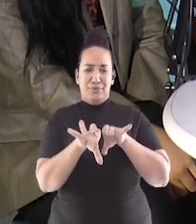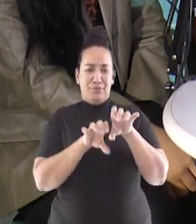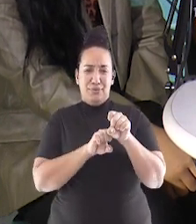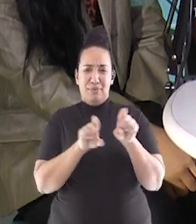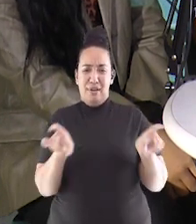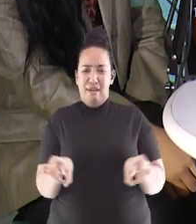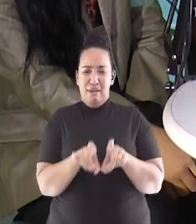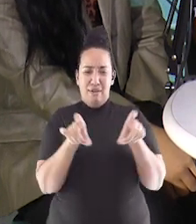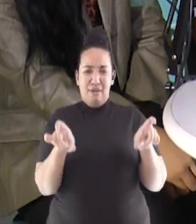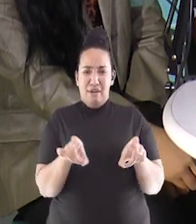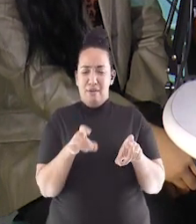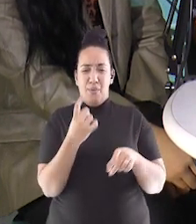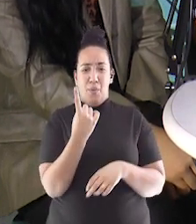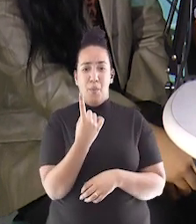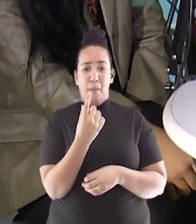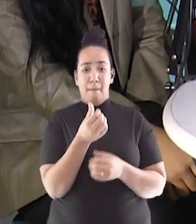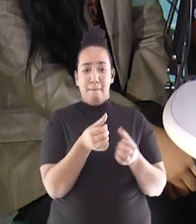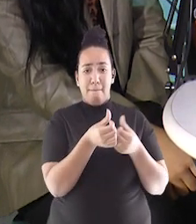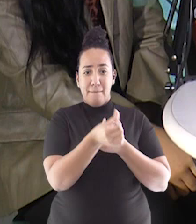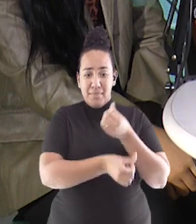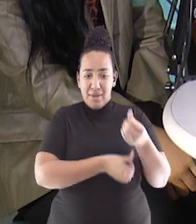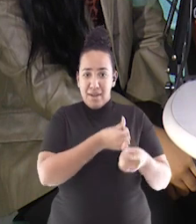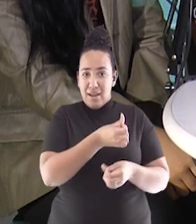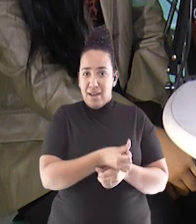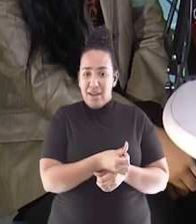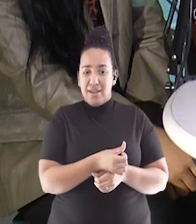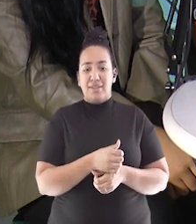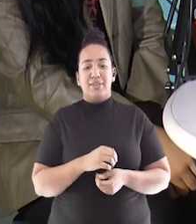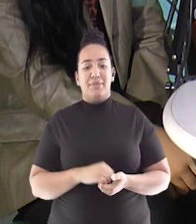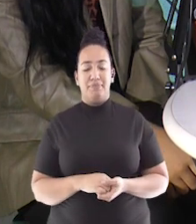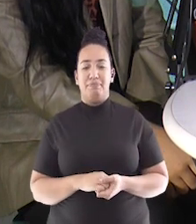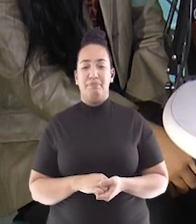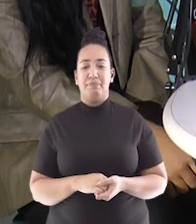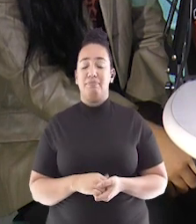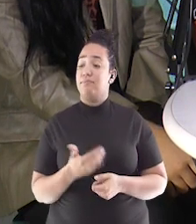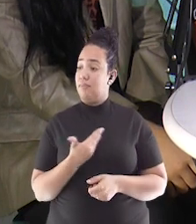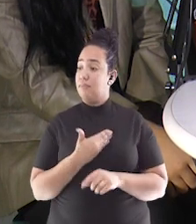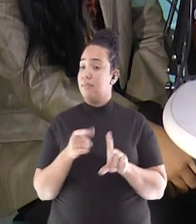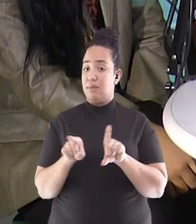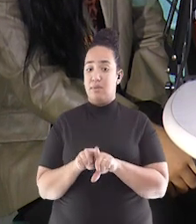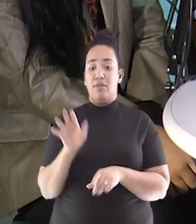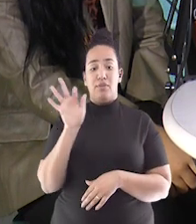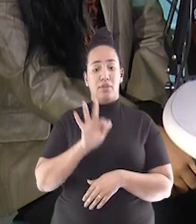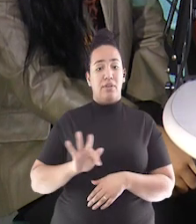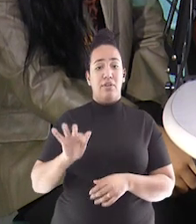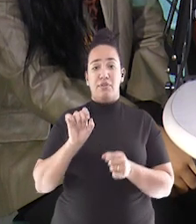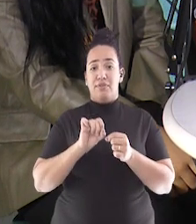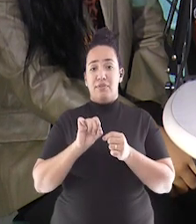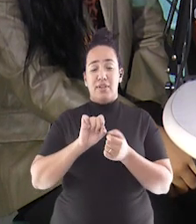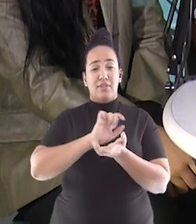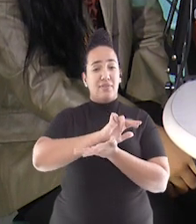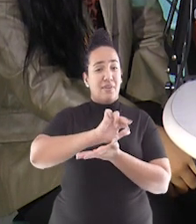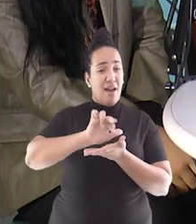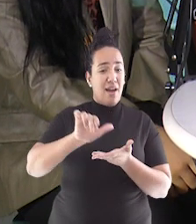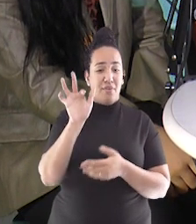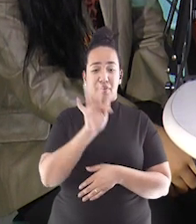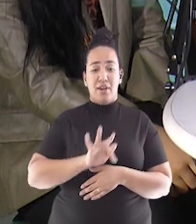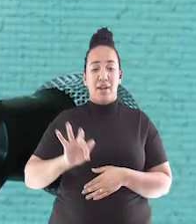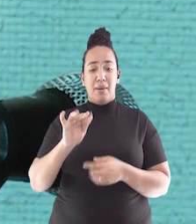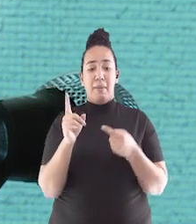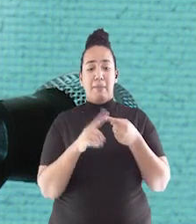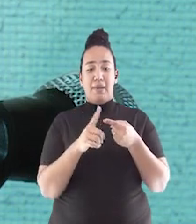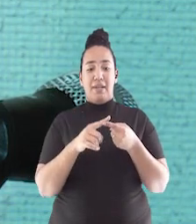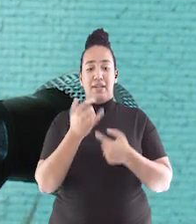computação. Fiquei um período fazendo computação, juro. Uma conhecida minha na faculdade, ela fez várias faculdades. Fez primeiro